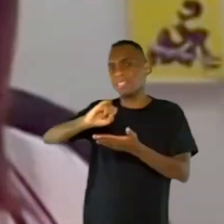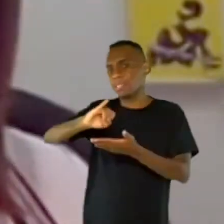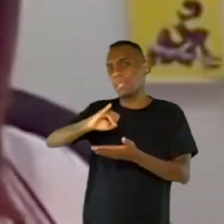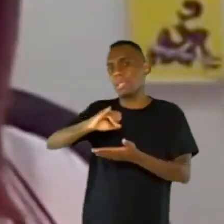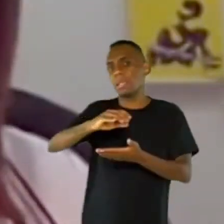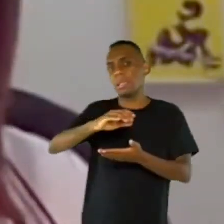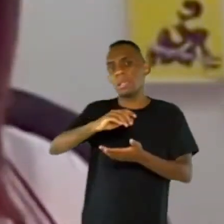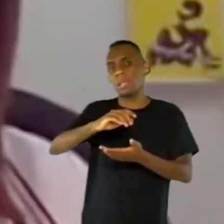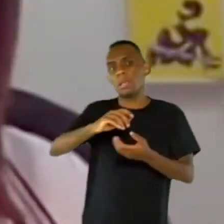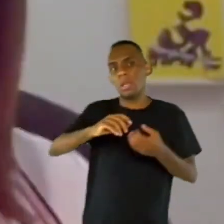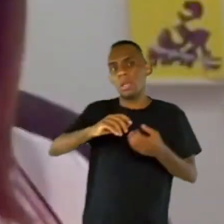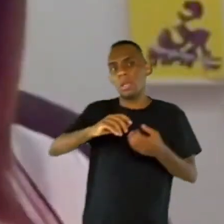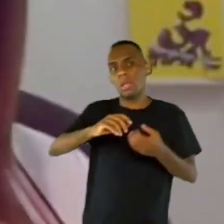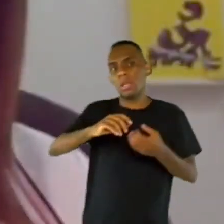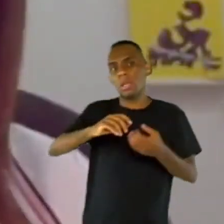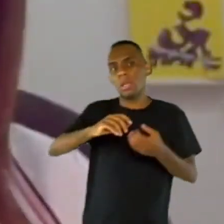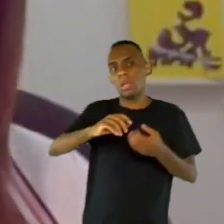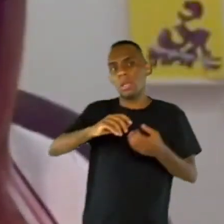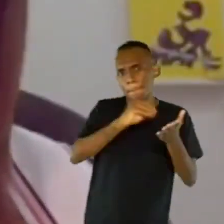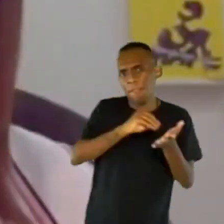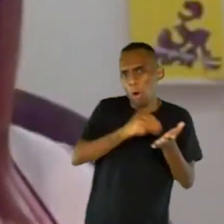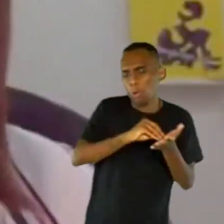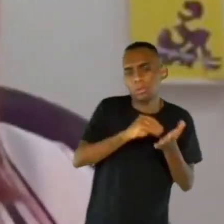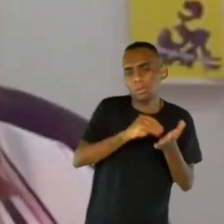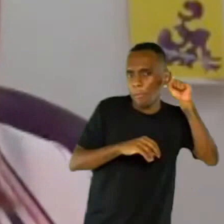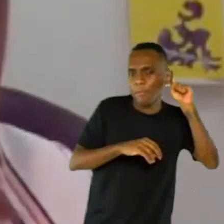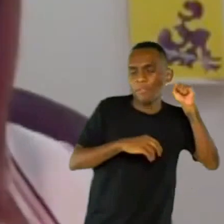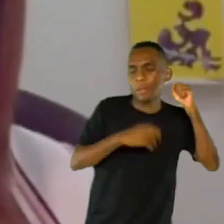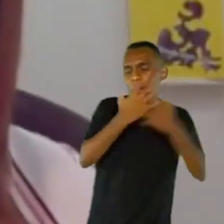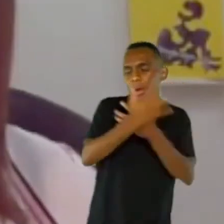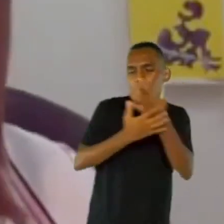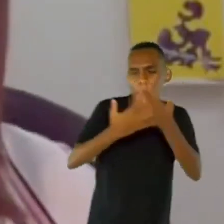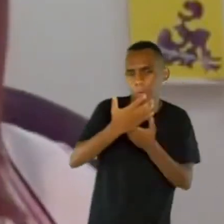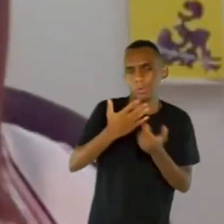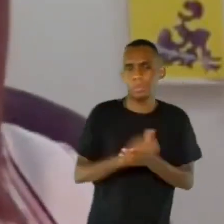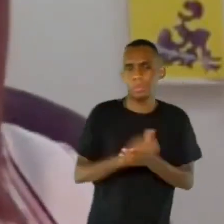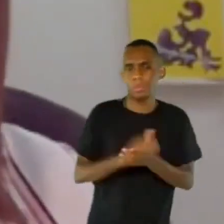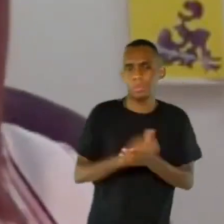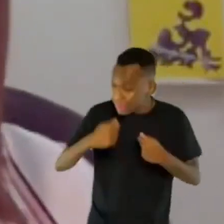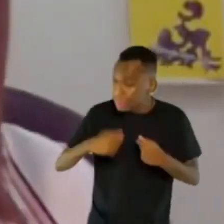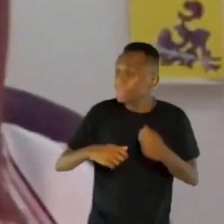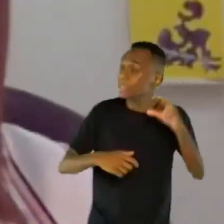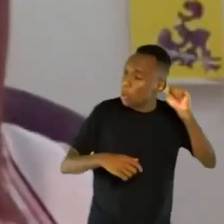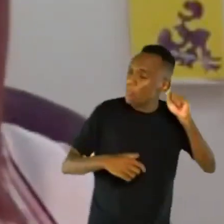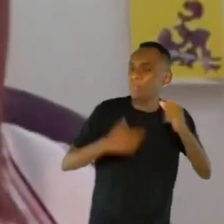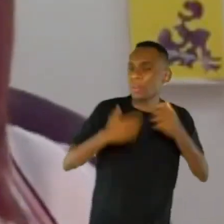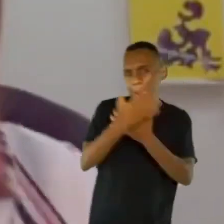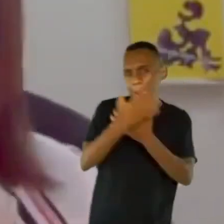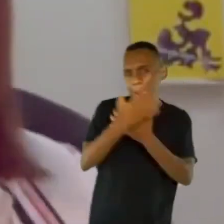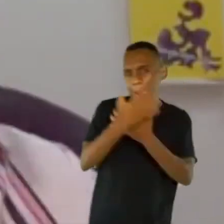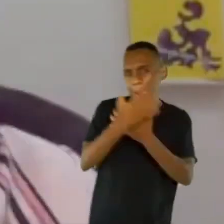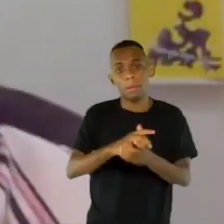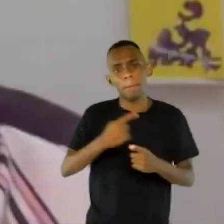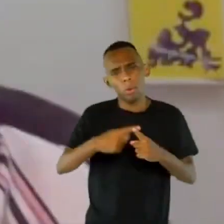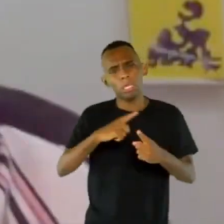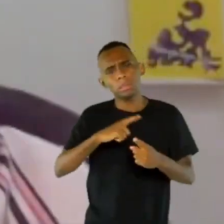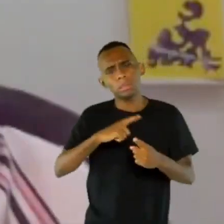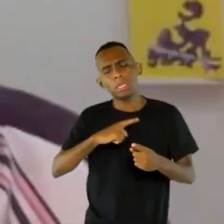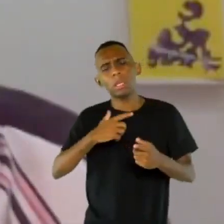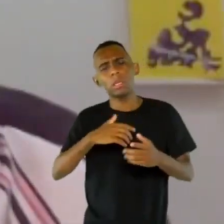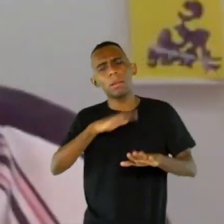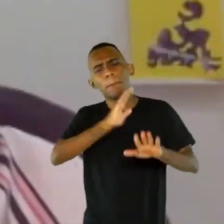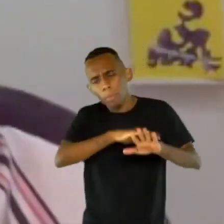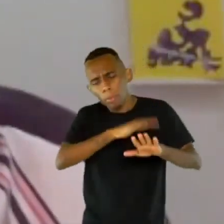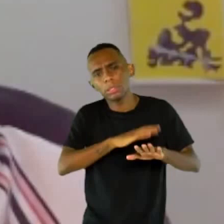sabe? É uma prosa que, de uma certa forma, tem uma melódica linkada com a música.